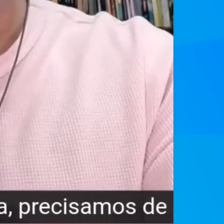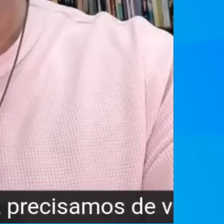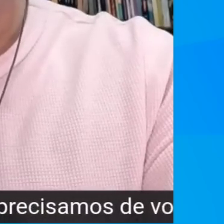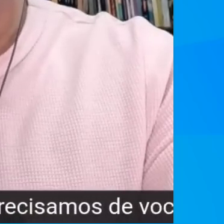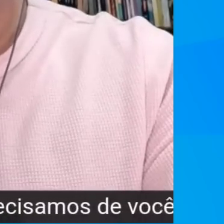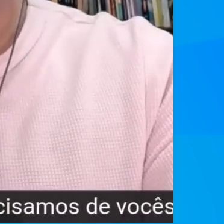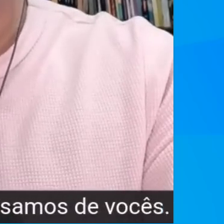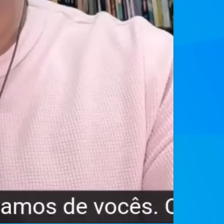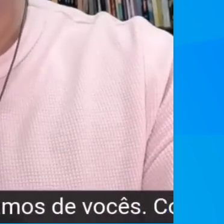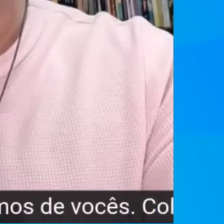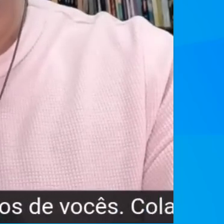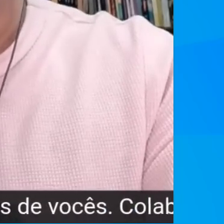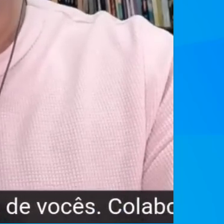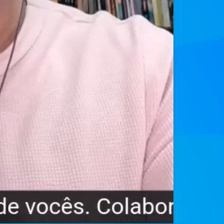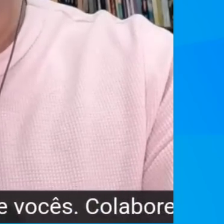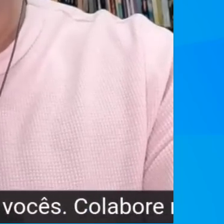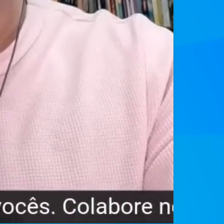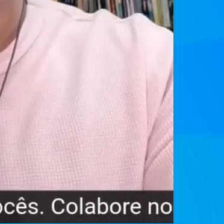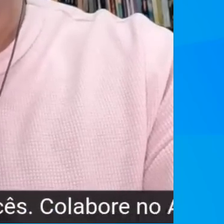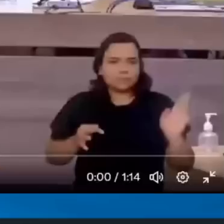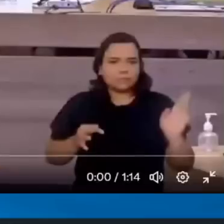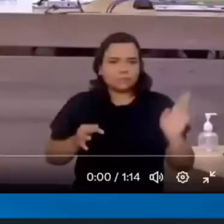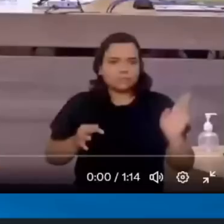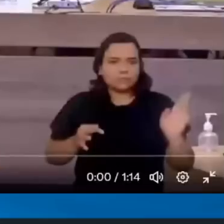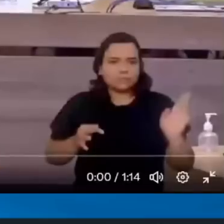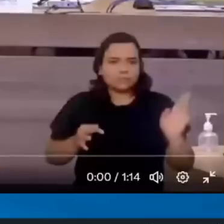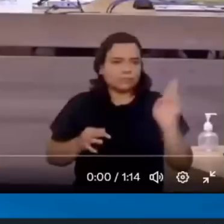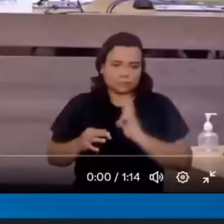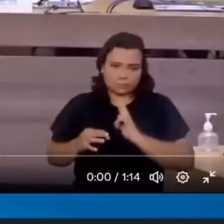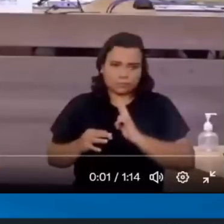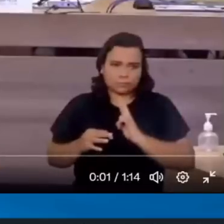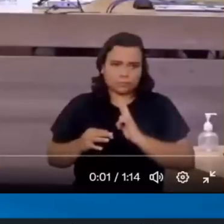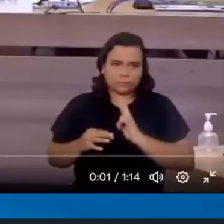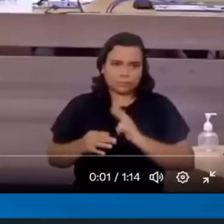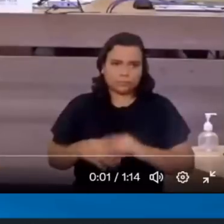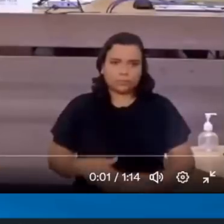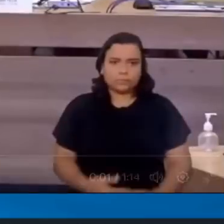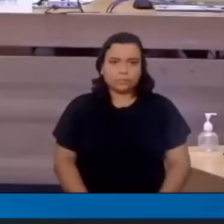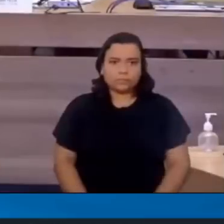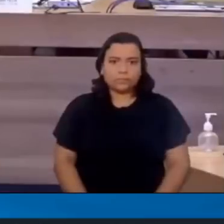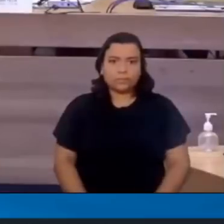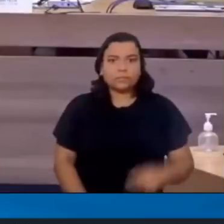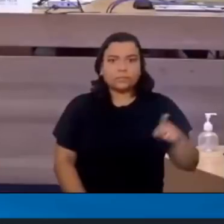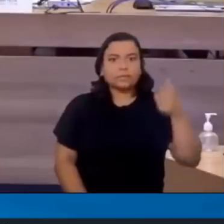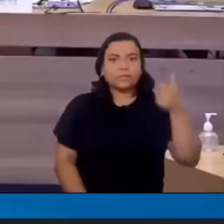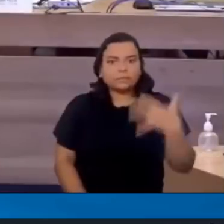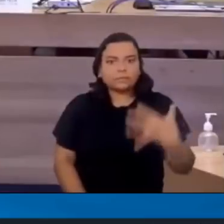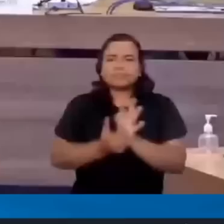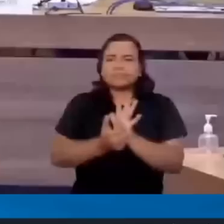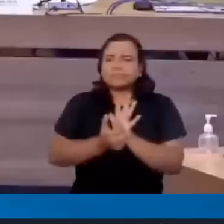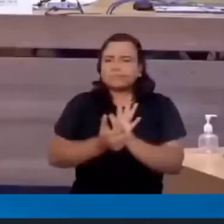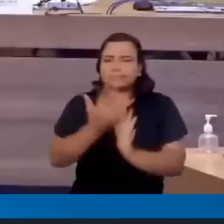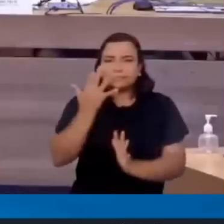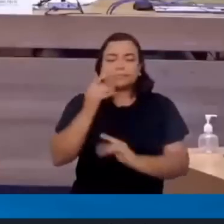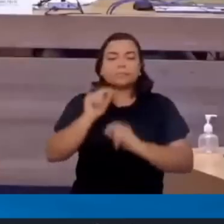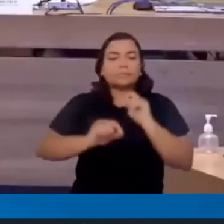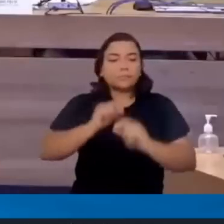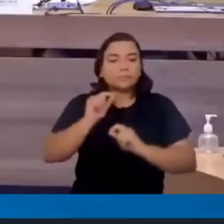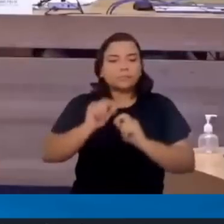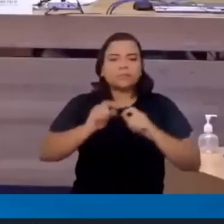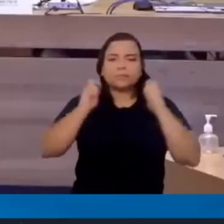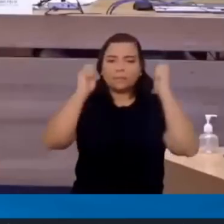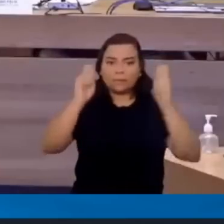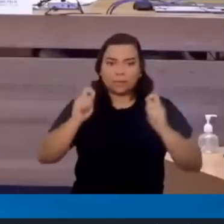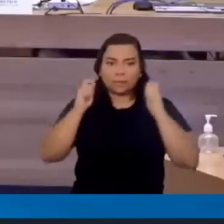né, distritais ali do DF. Eu falo mais de uma vez aqui que os protestos eram